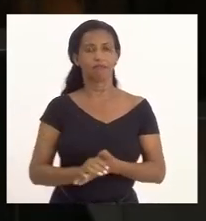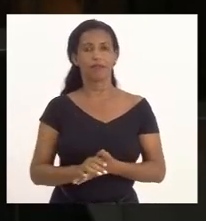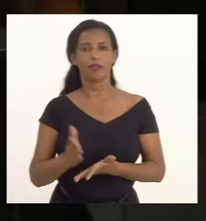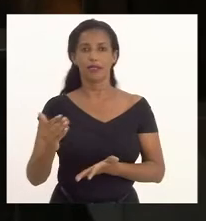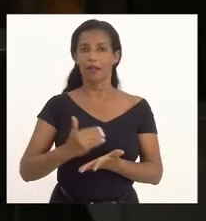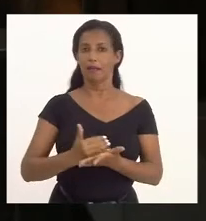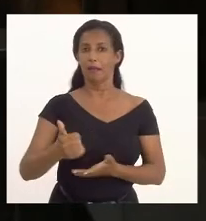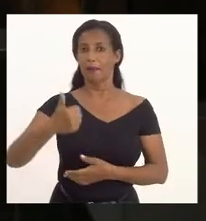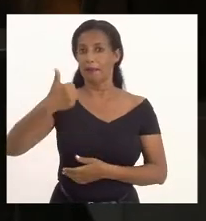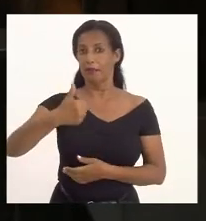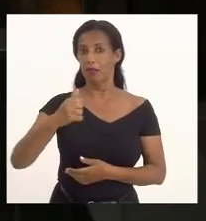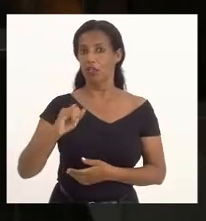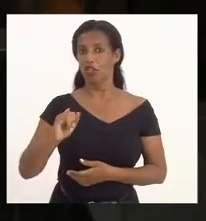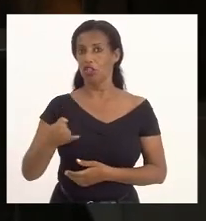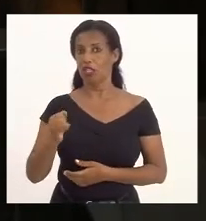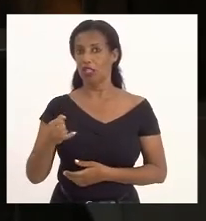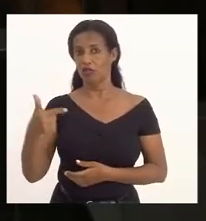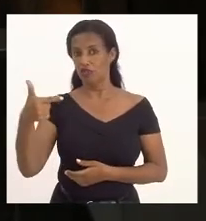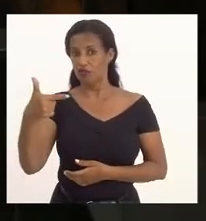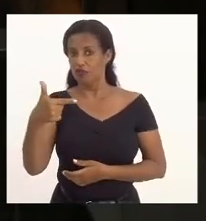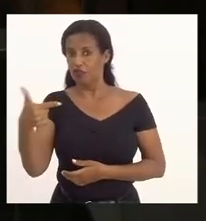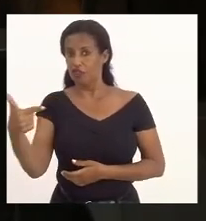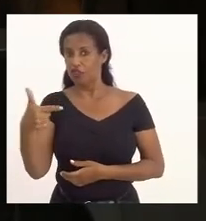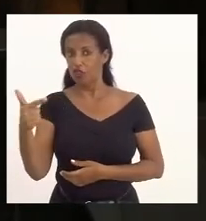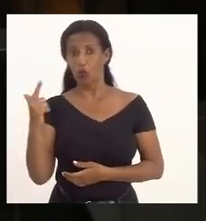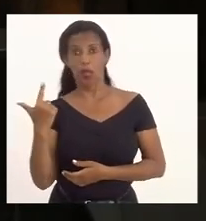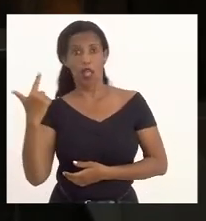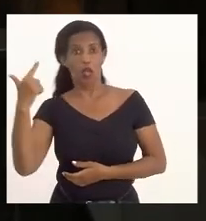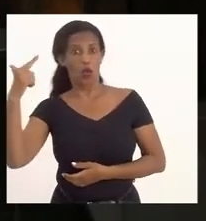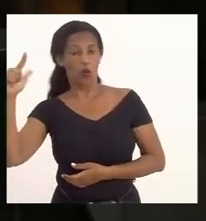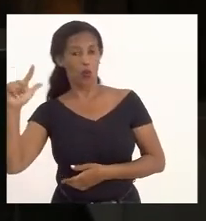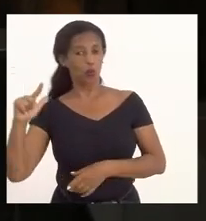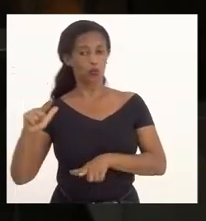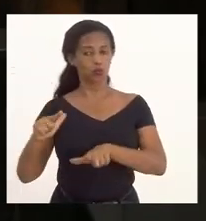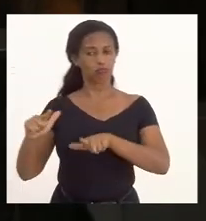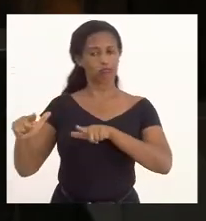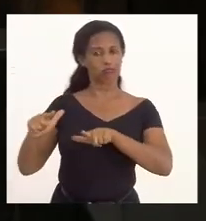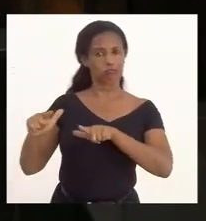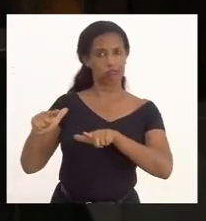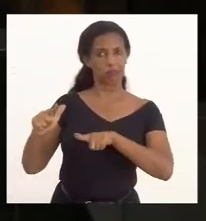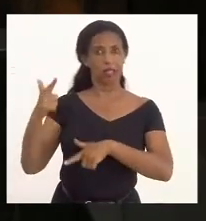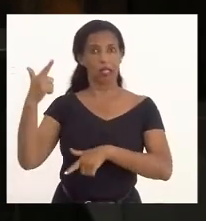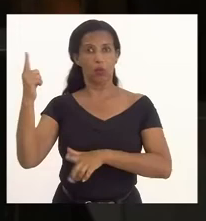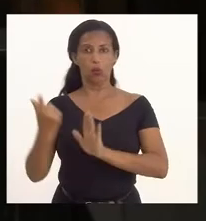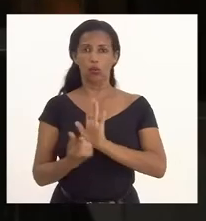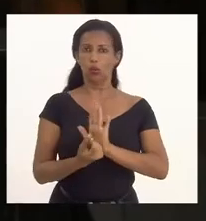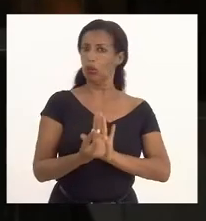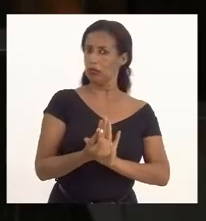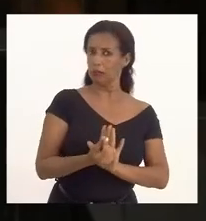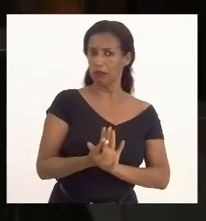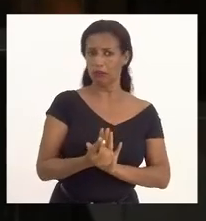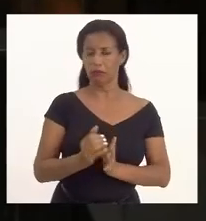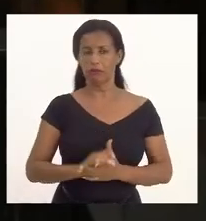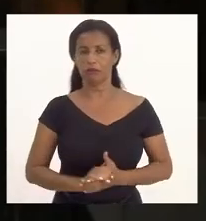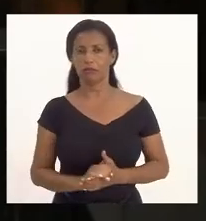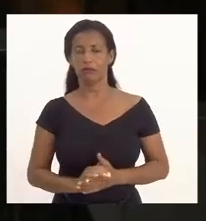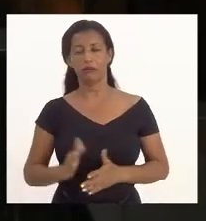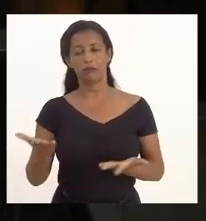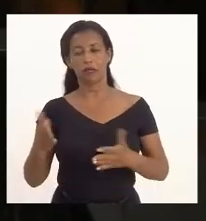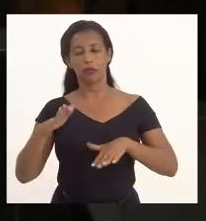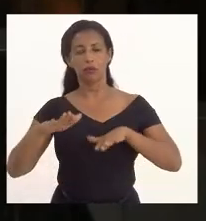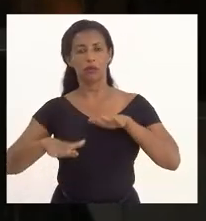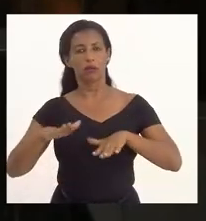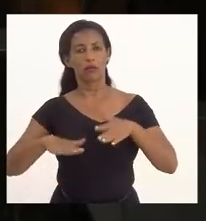partir de 1º de janeiro de 22 é outro exercício, outro orçamento. Então, talvez